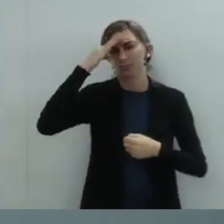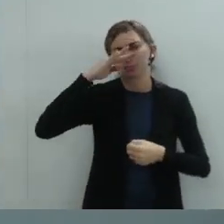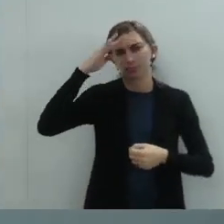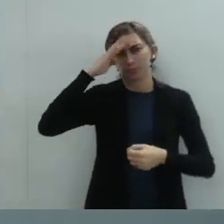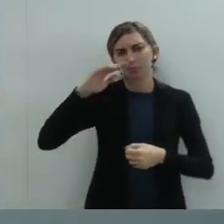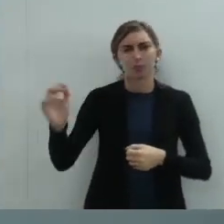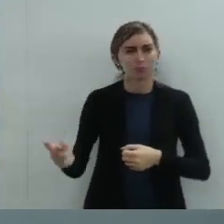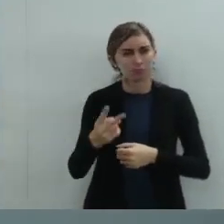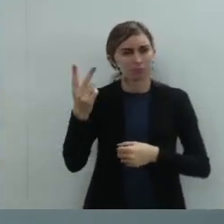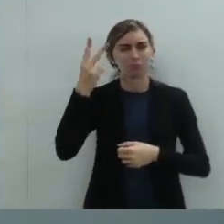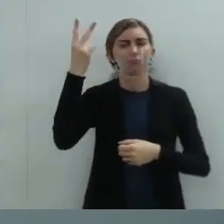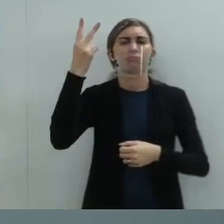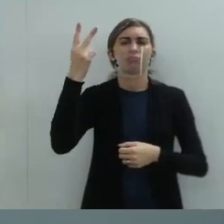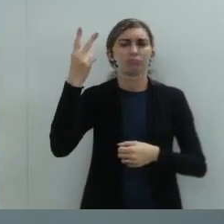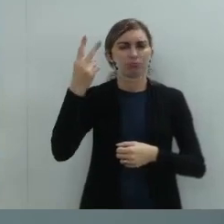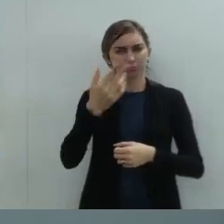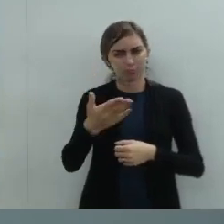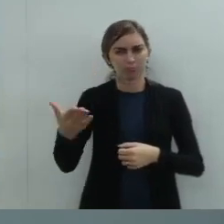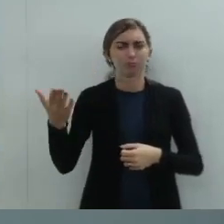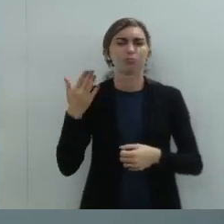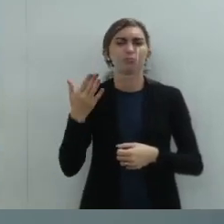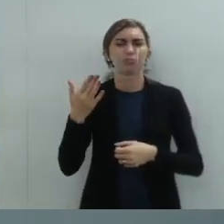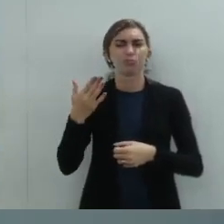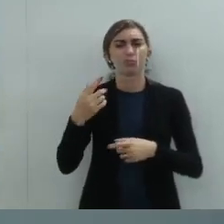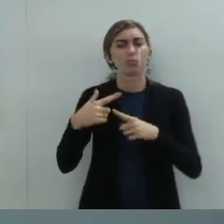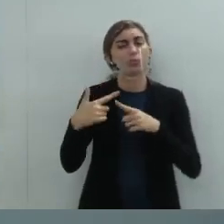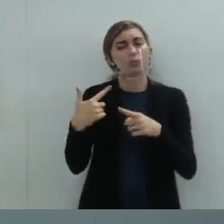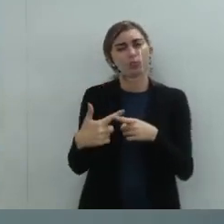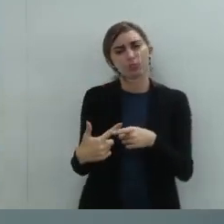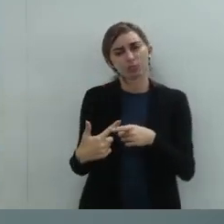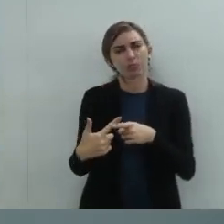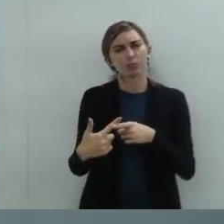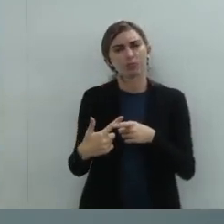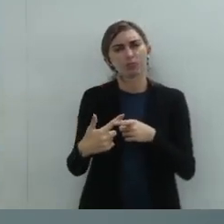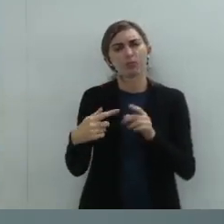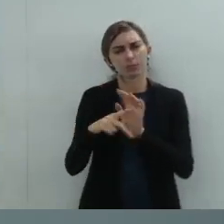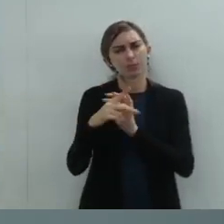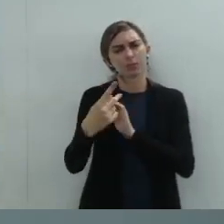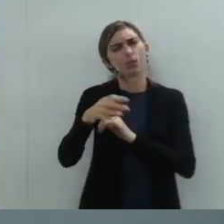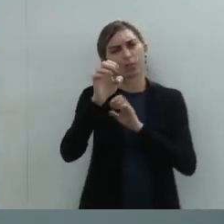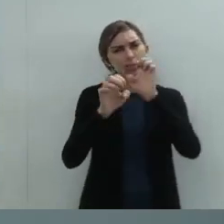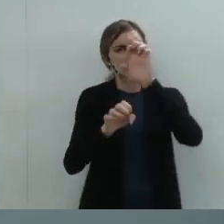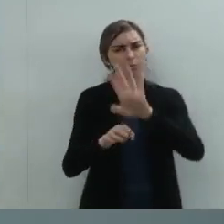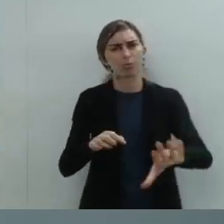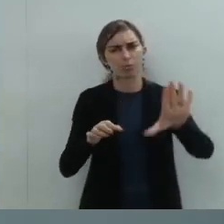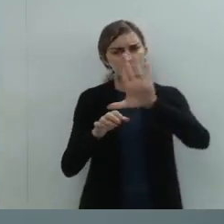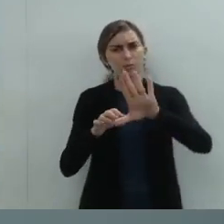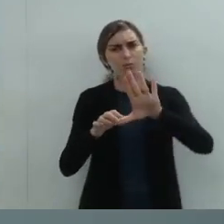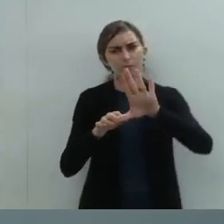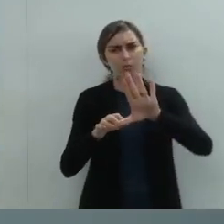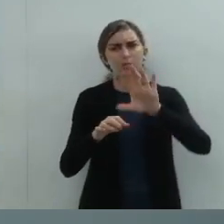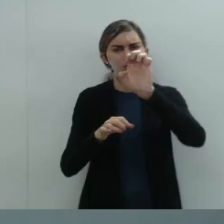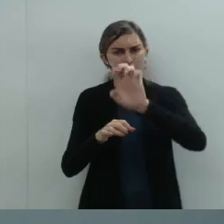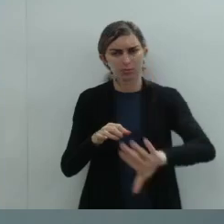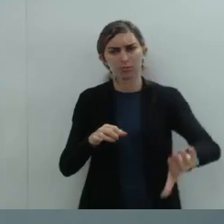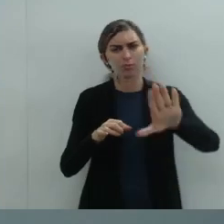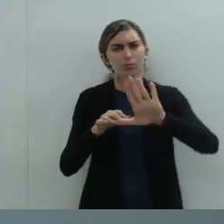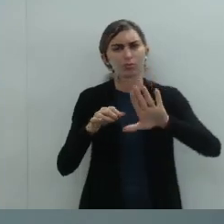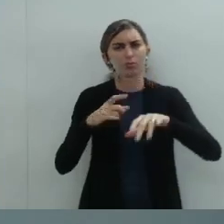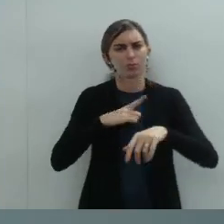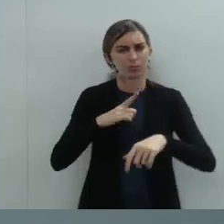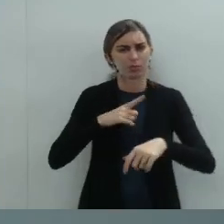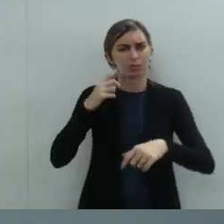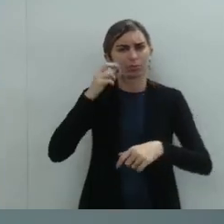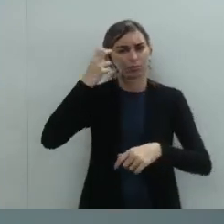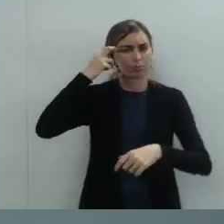essa valorização, e isso vem por conta do próprio europeu, porque o europeu ele tenta demonizar a